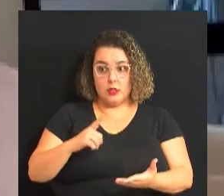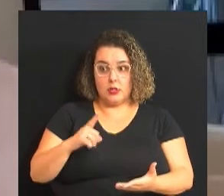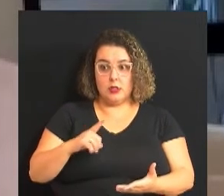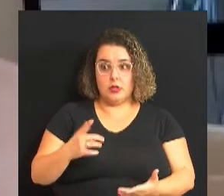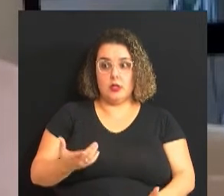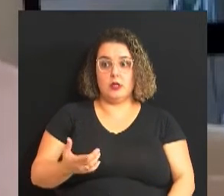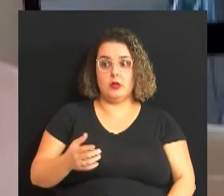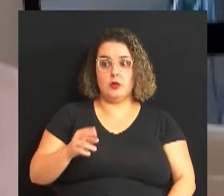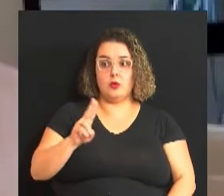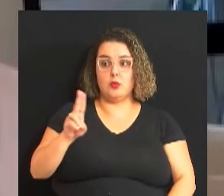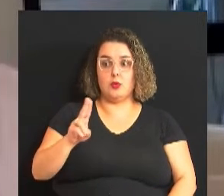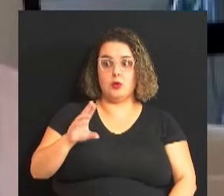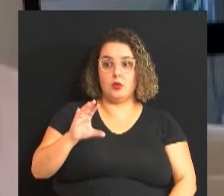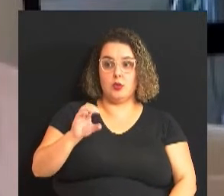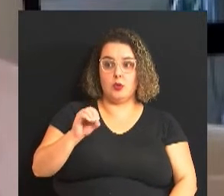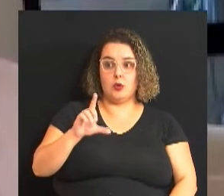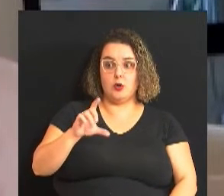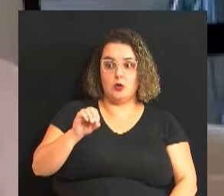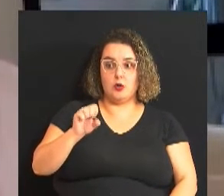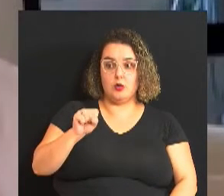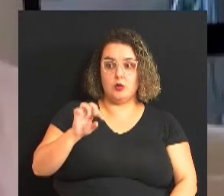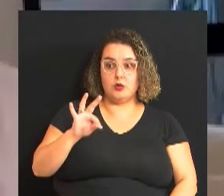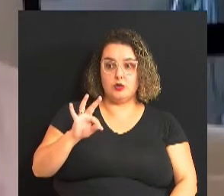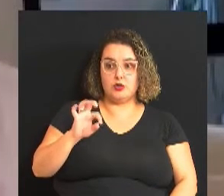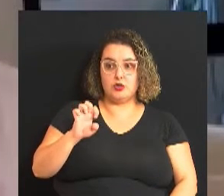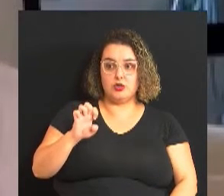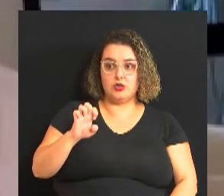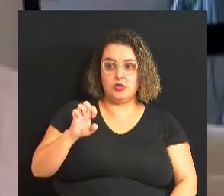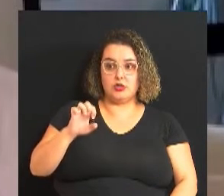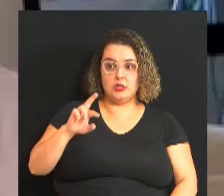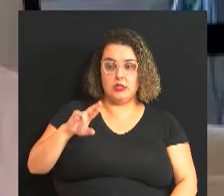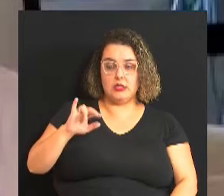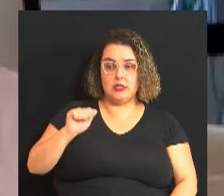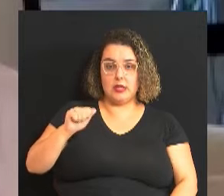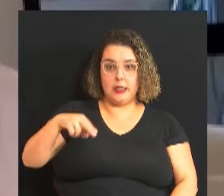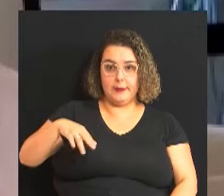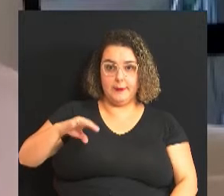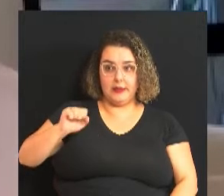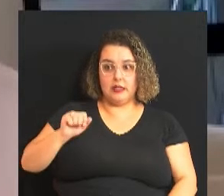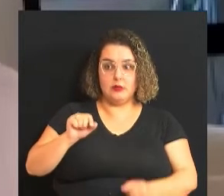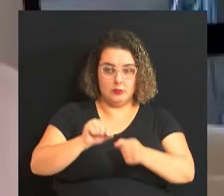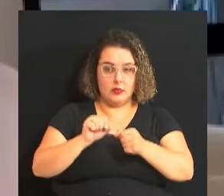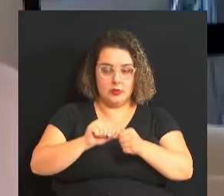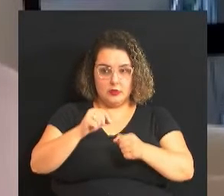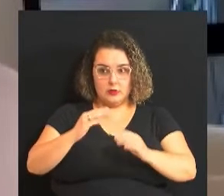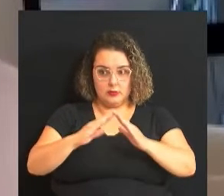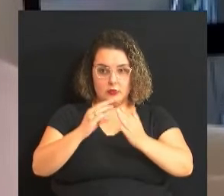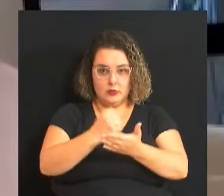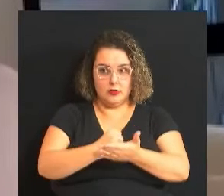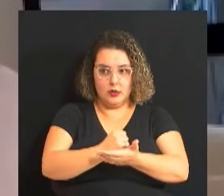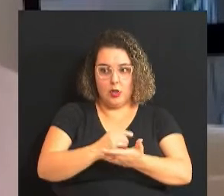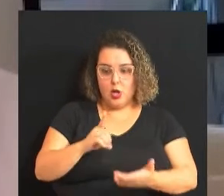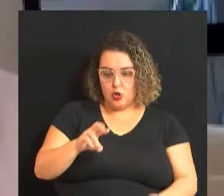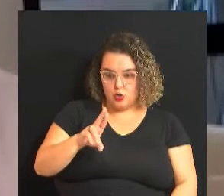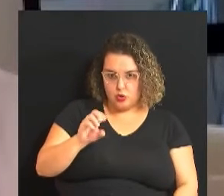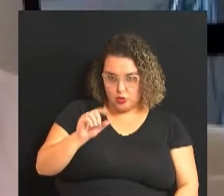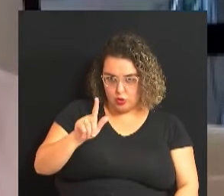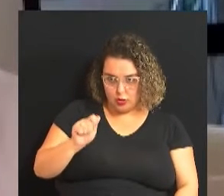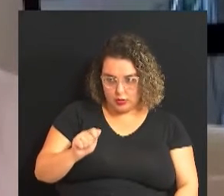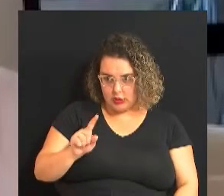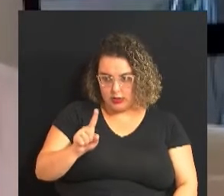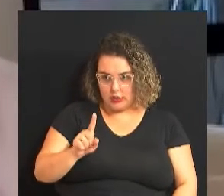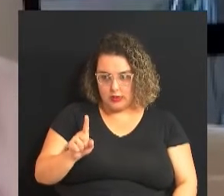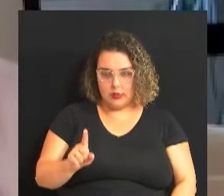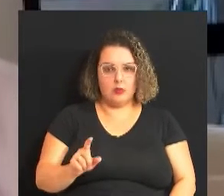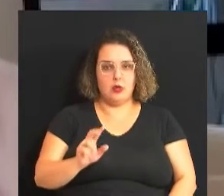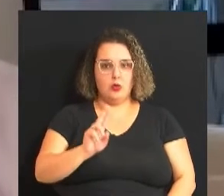se chama colestiramina, que você manda manipular na farmácia. Isso é nome de uma droga, não é nome comercial, pode ficar